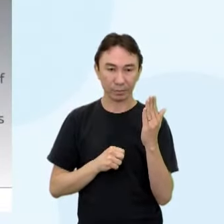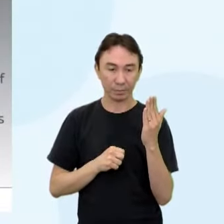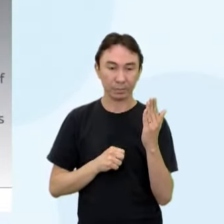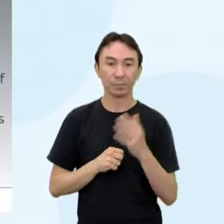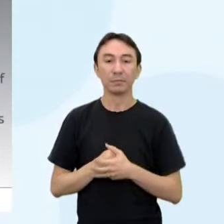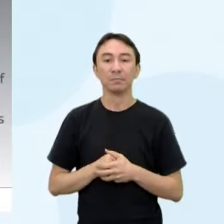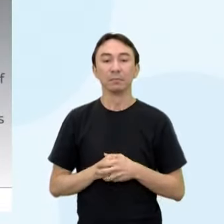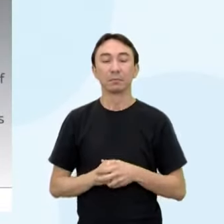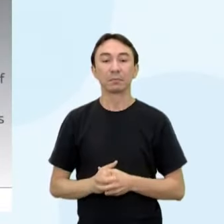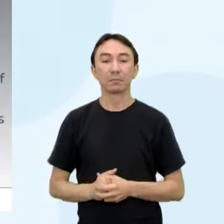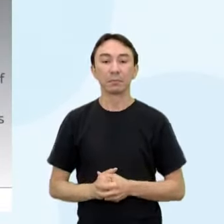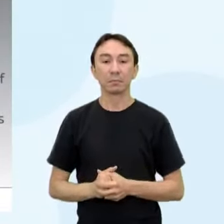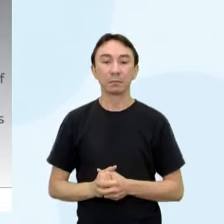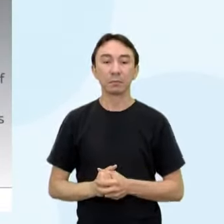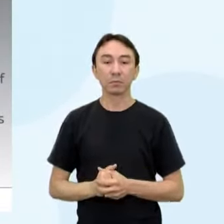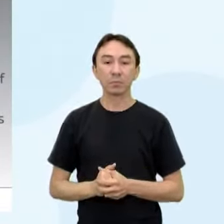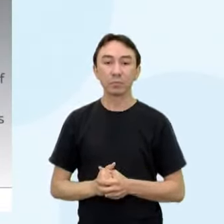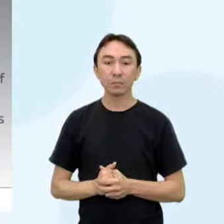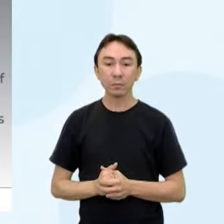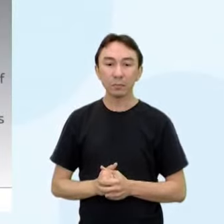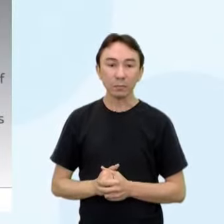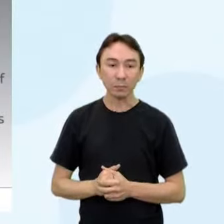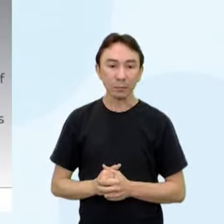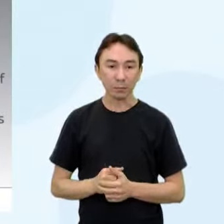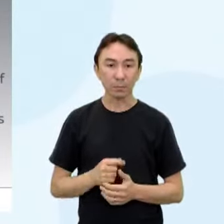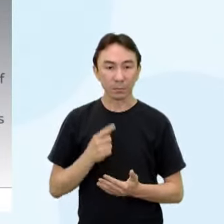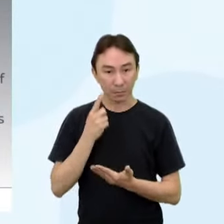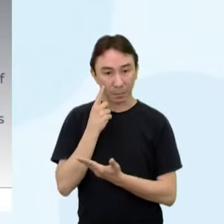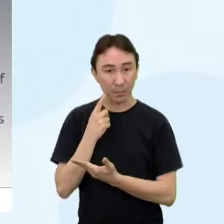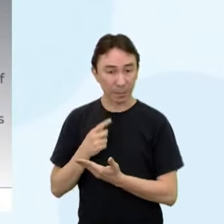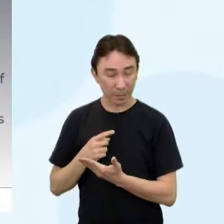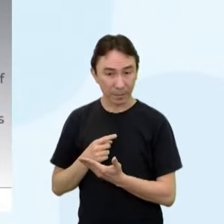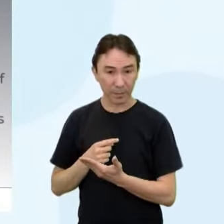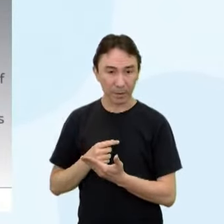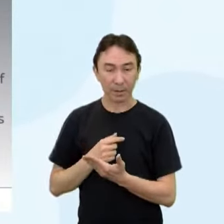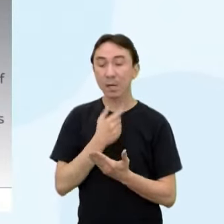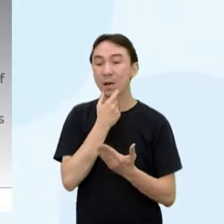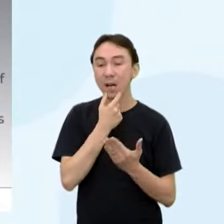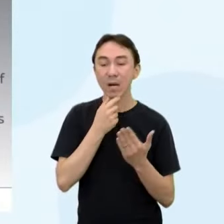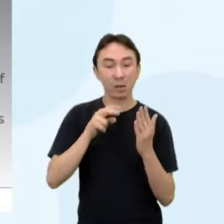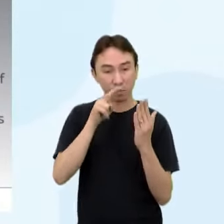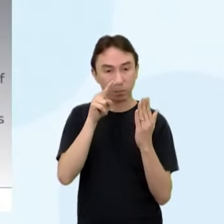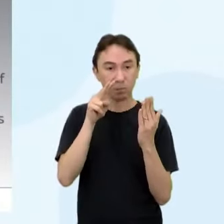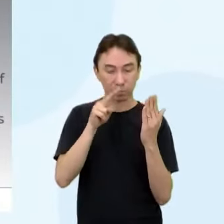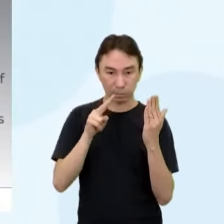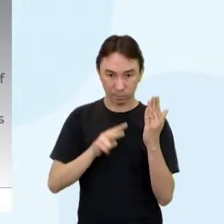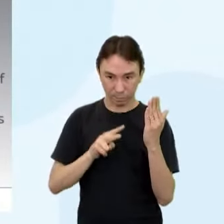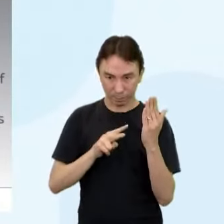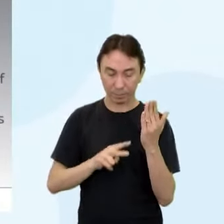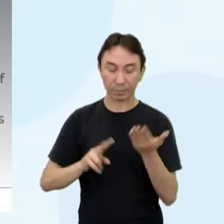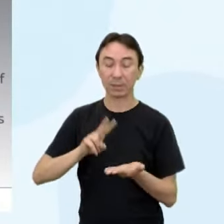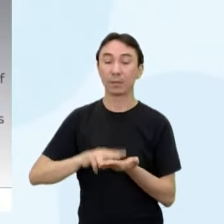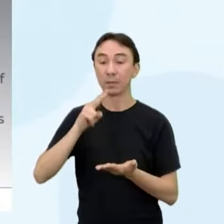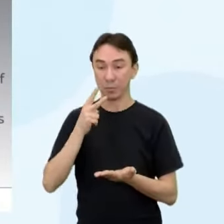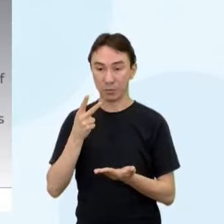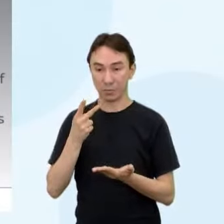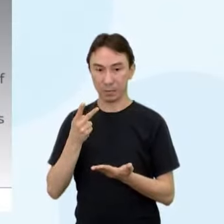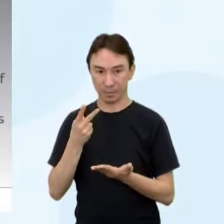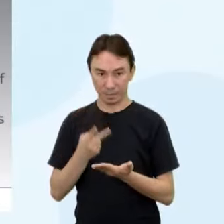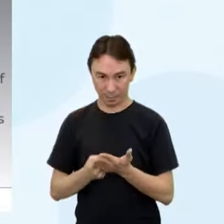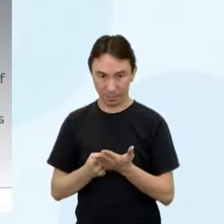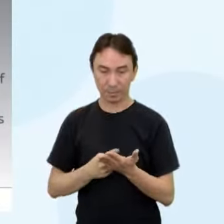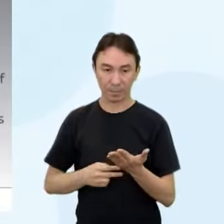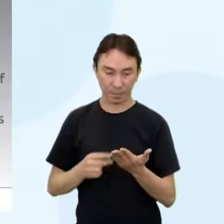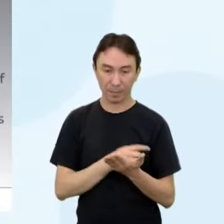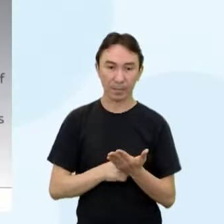pen, being considered the ninth major planet from the Sun. Então, Plutão,